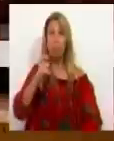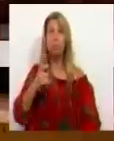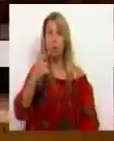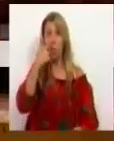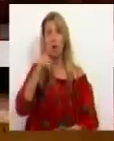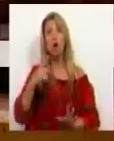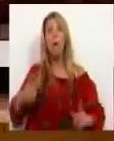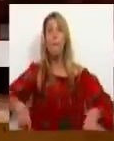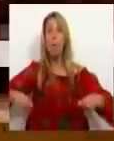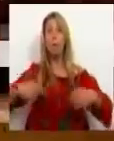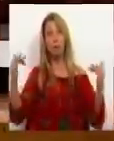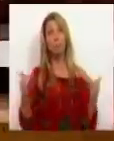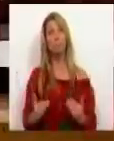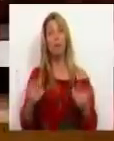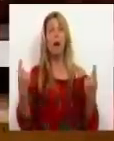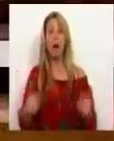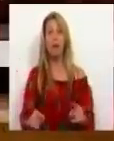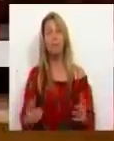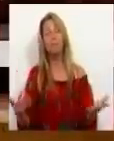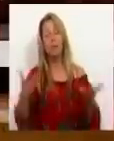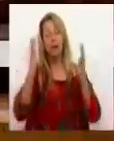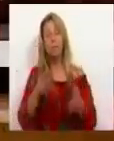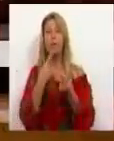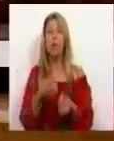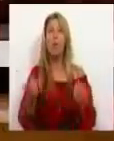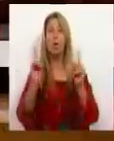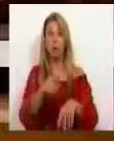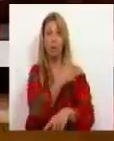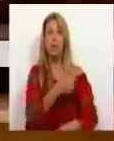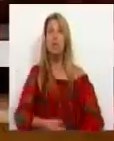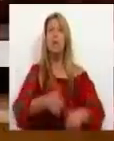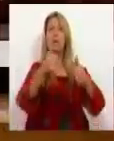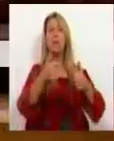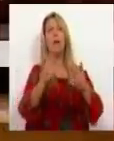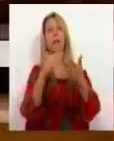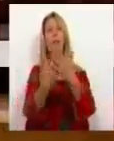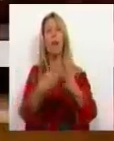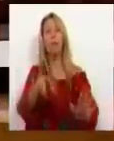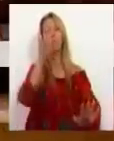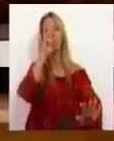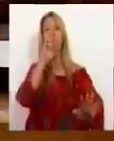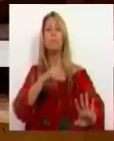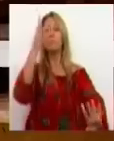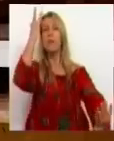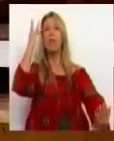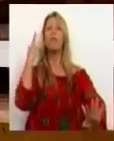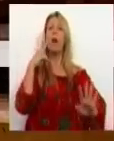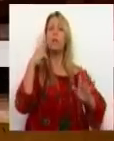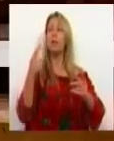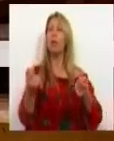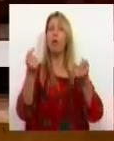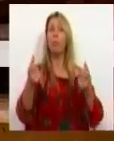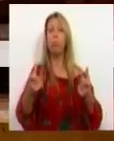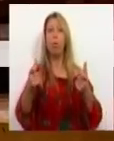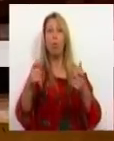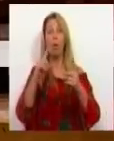reduzida. É preciso, sobretudo, voltar a tornar as nossas cidades mais respiráveis e mais desafogadas, reduzindo os fluxos de